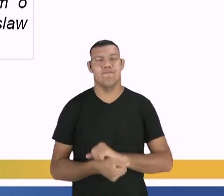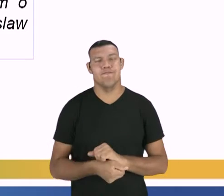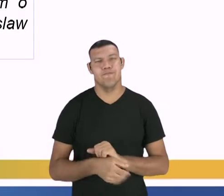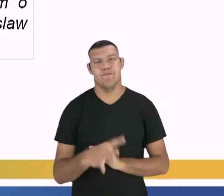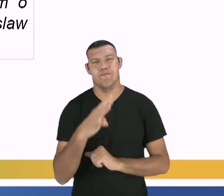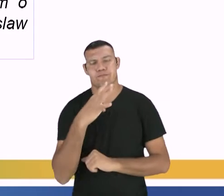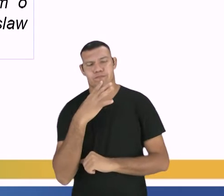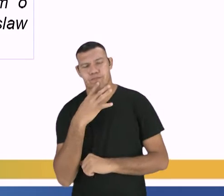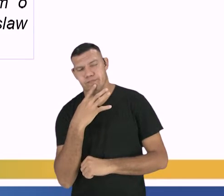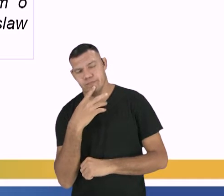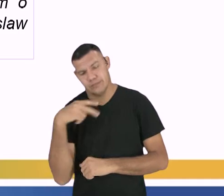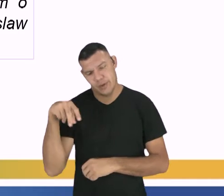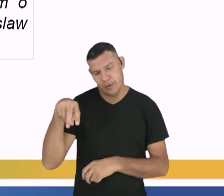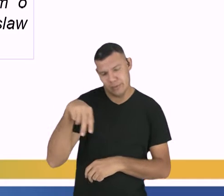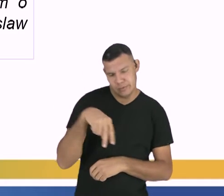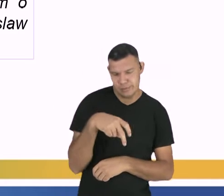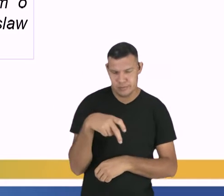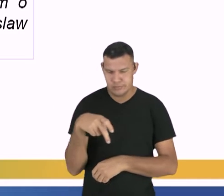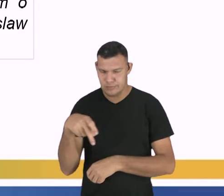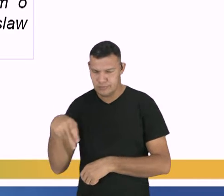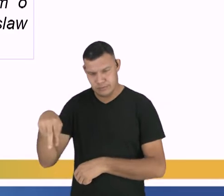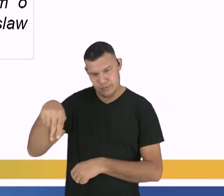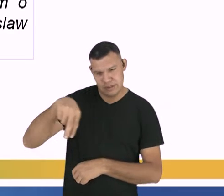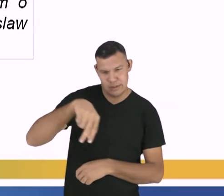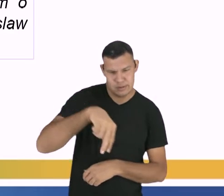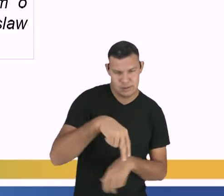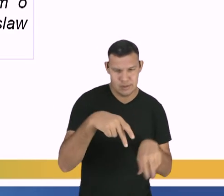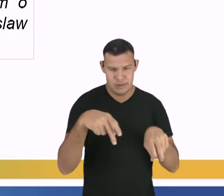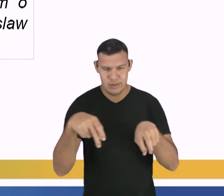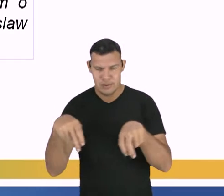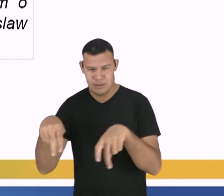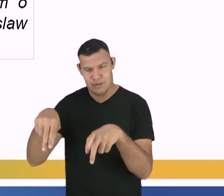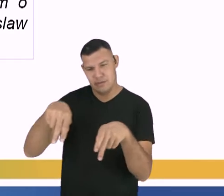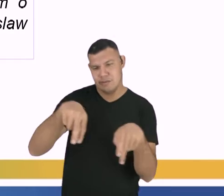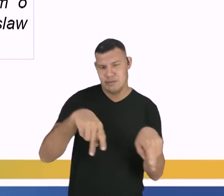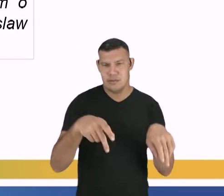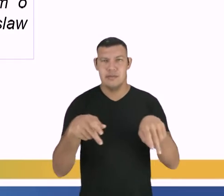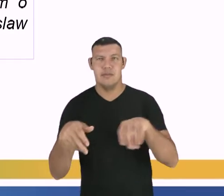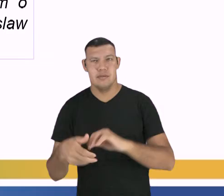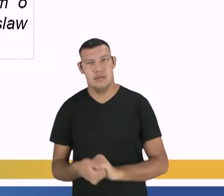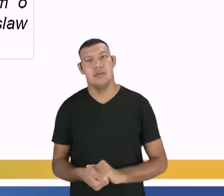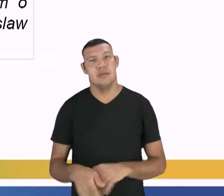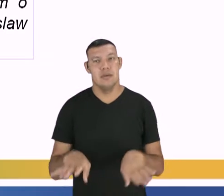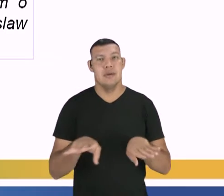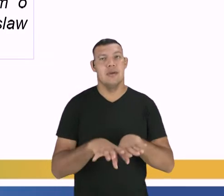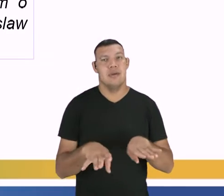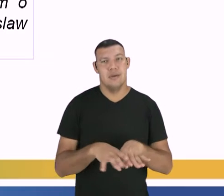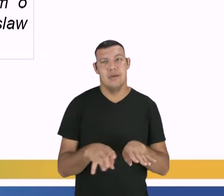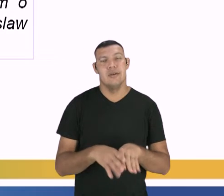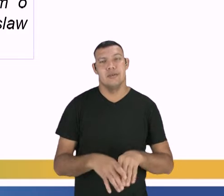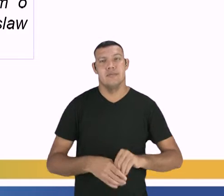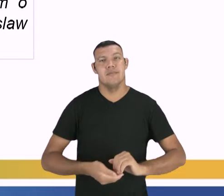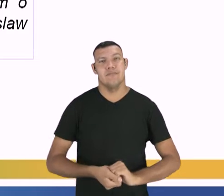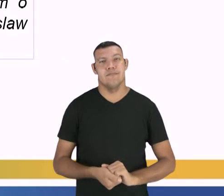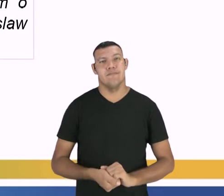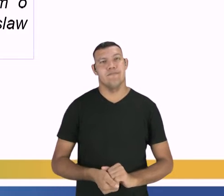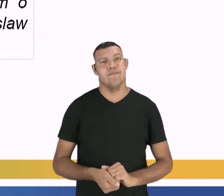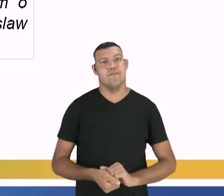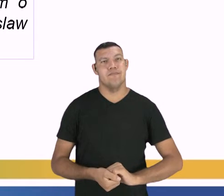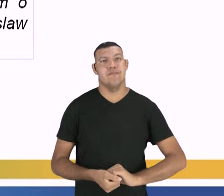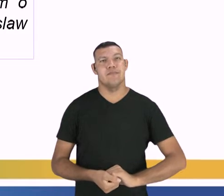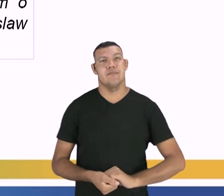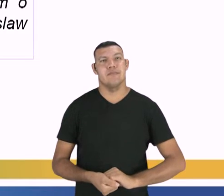meio zigue-zagueando e num compasso mais de rancho que de